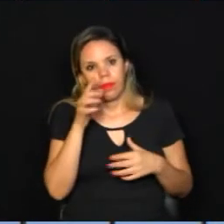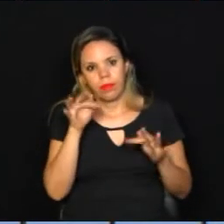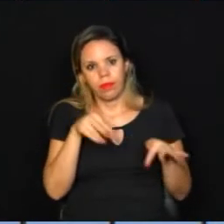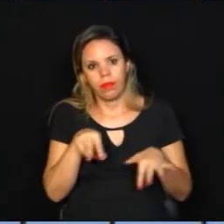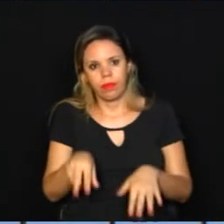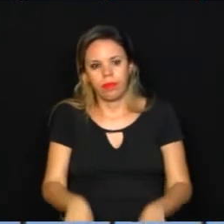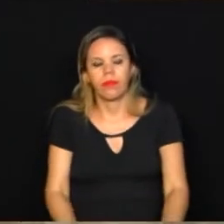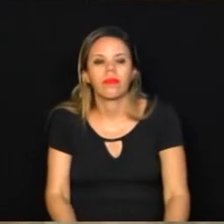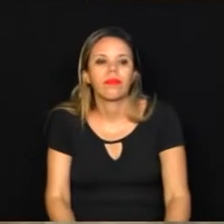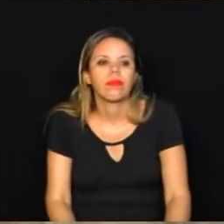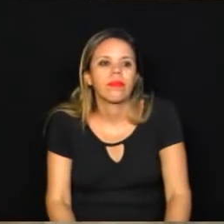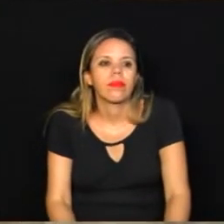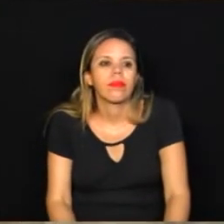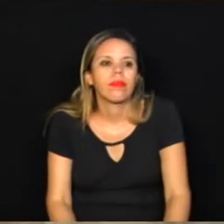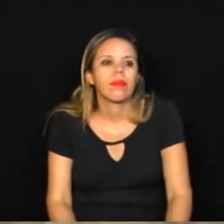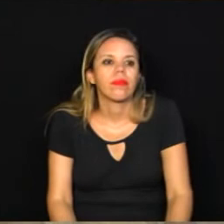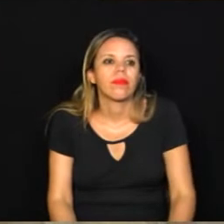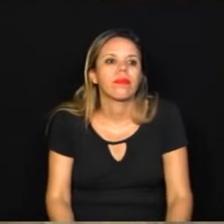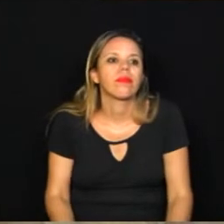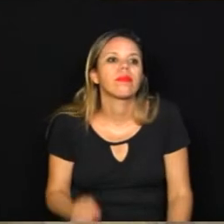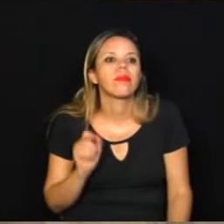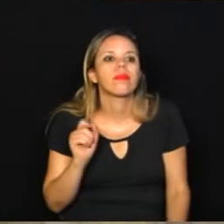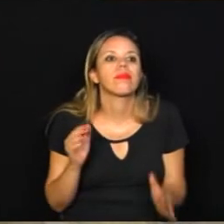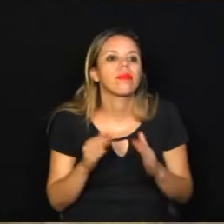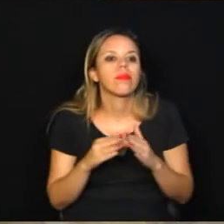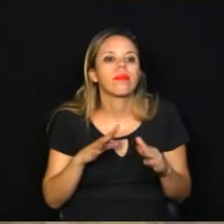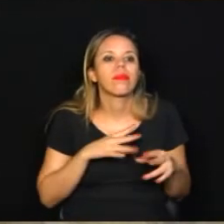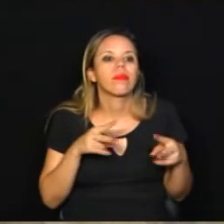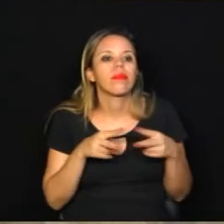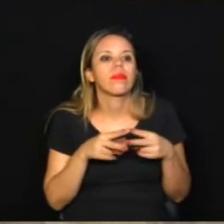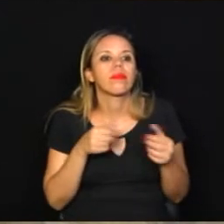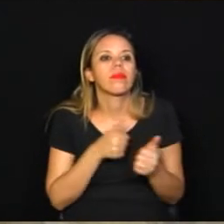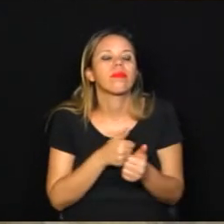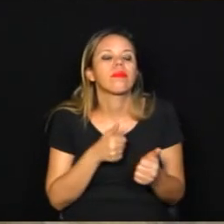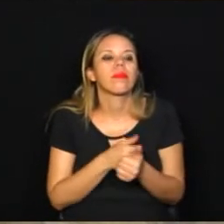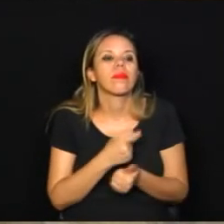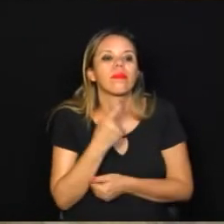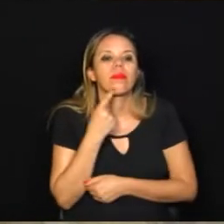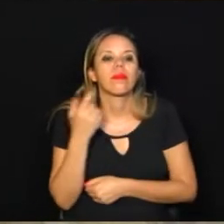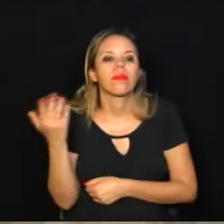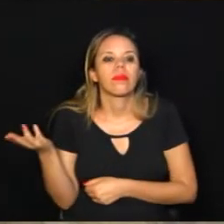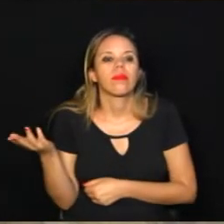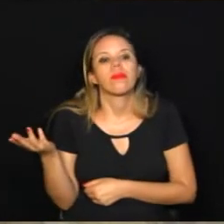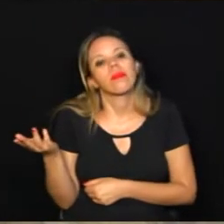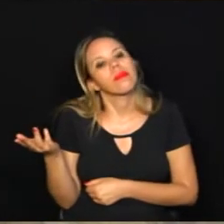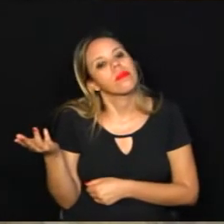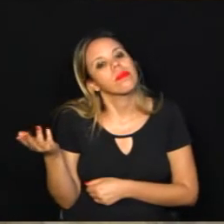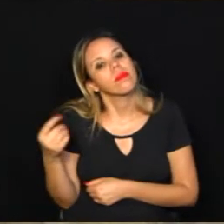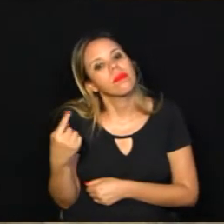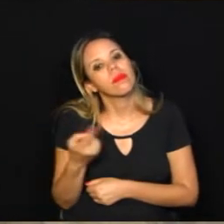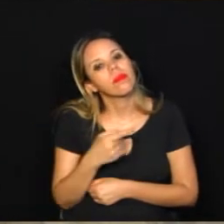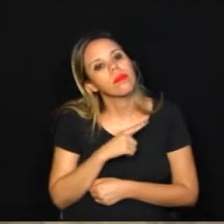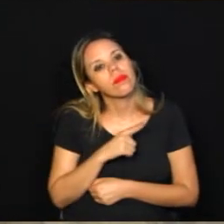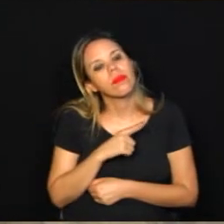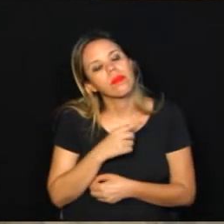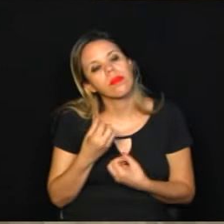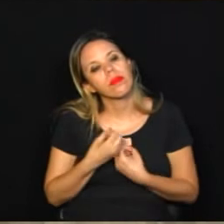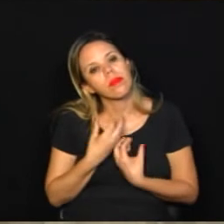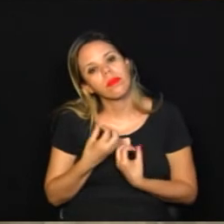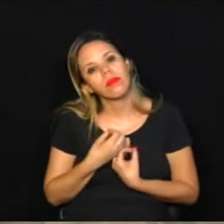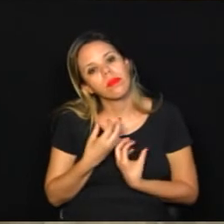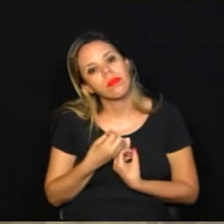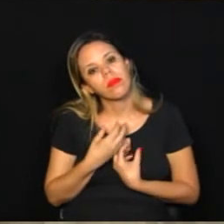de semana. Para quem mora em Paulínia, cidade vizinha aqui em Campinas, a gente tem informações